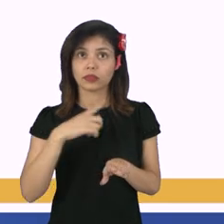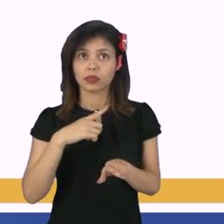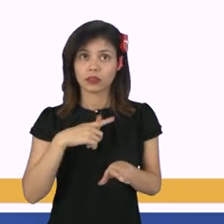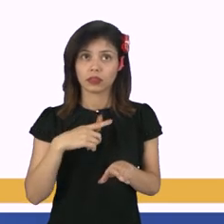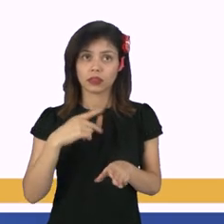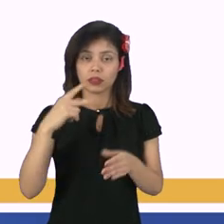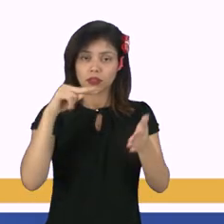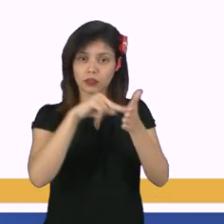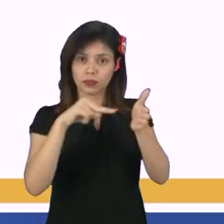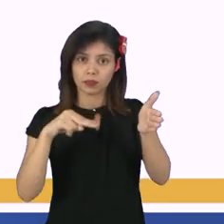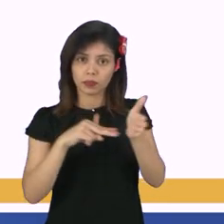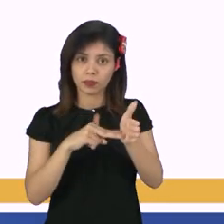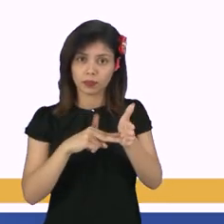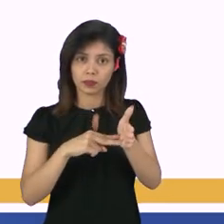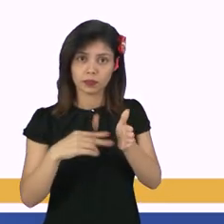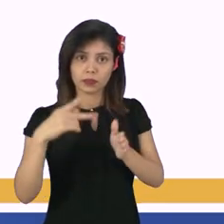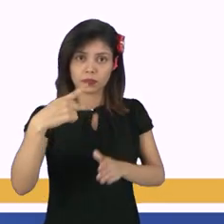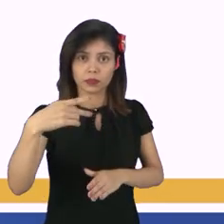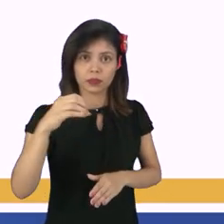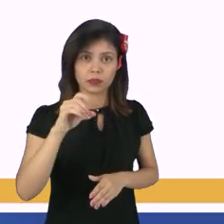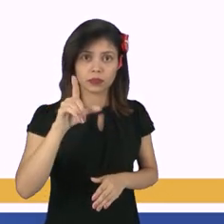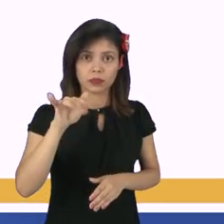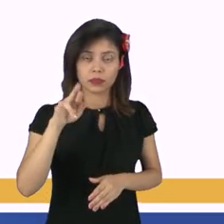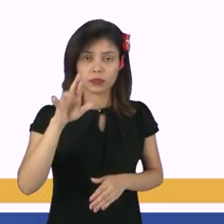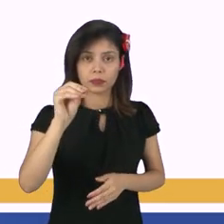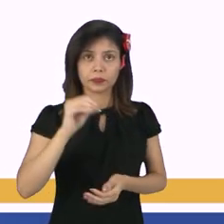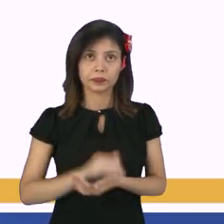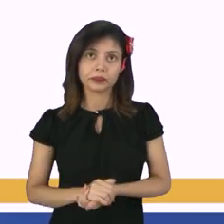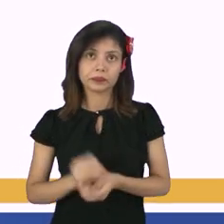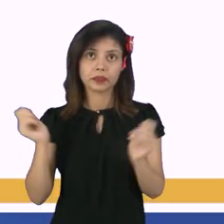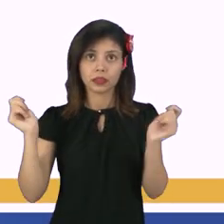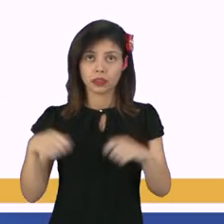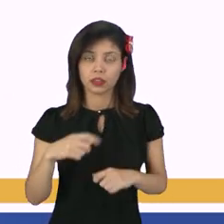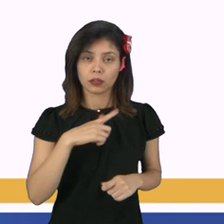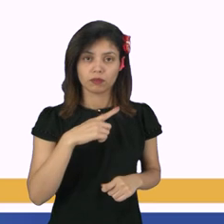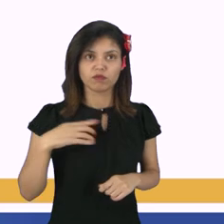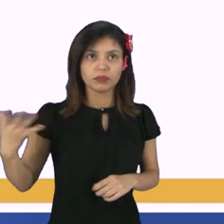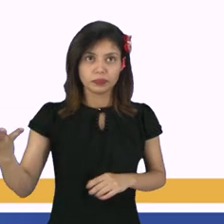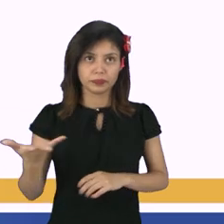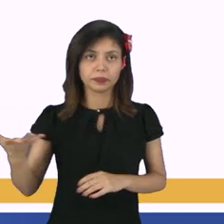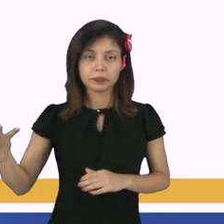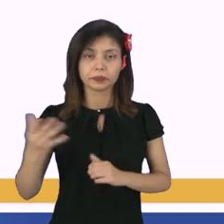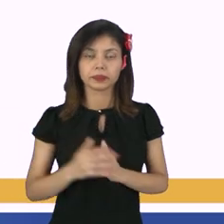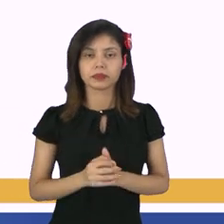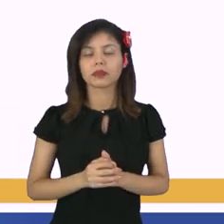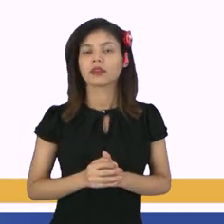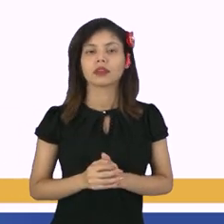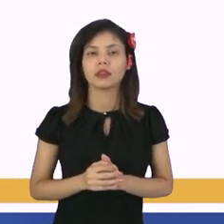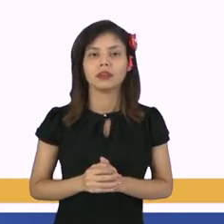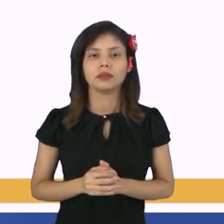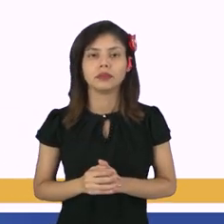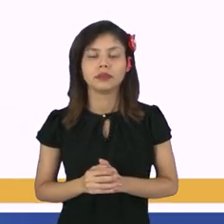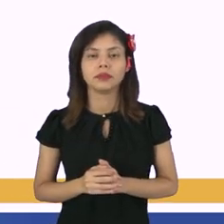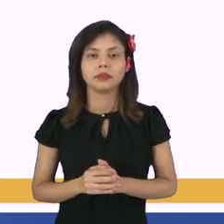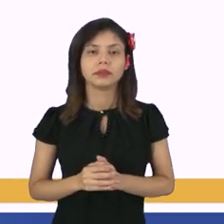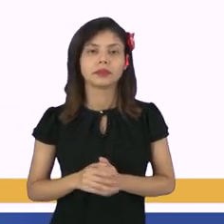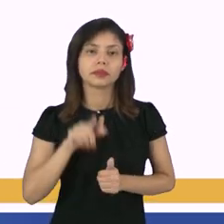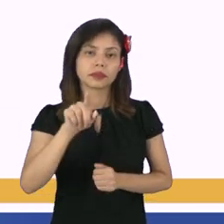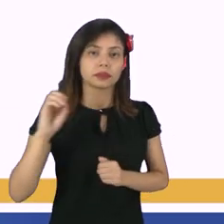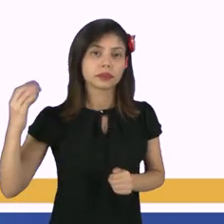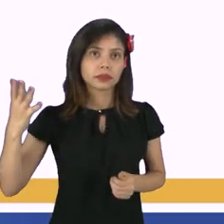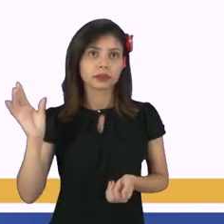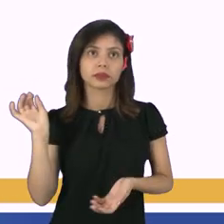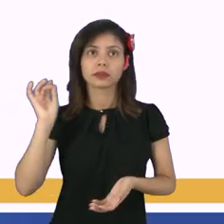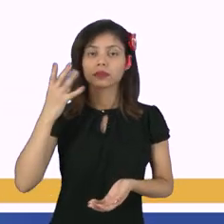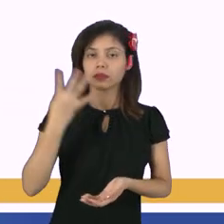para ser um prisma o prisma poliedro e para ser um presentão nós temos que ter bases poligonais Então